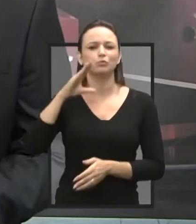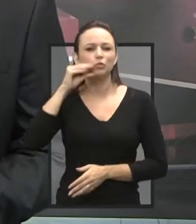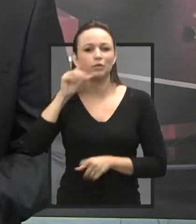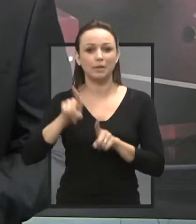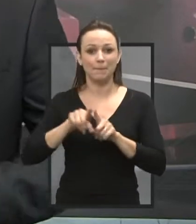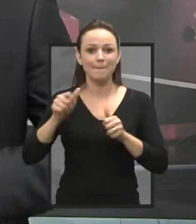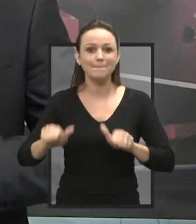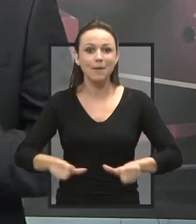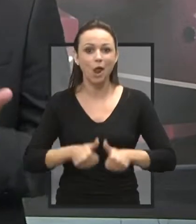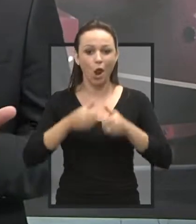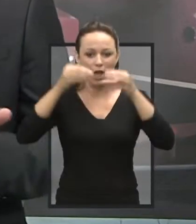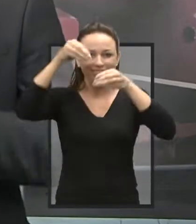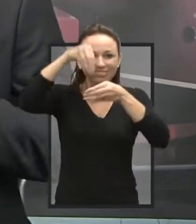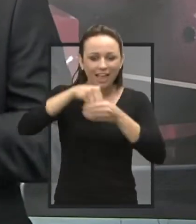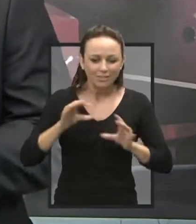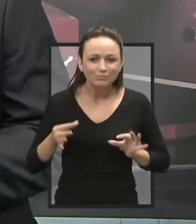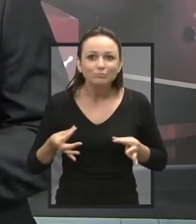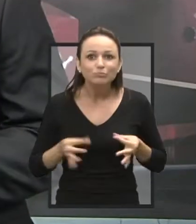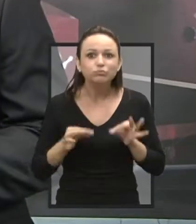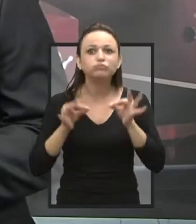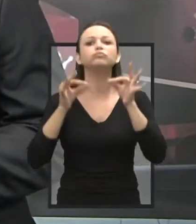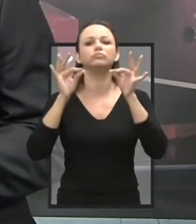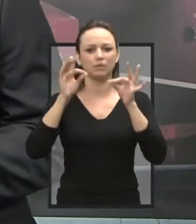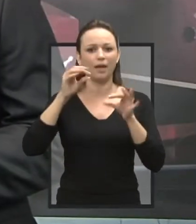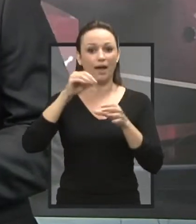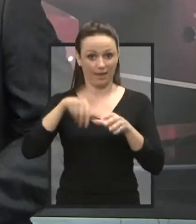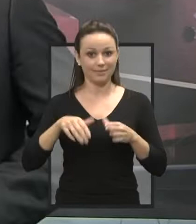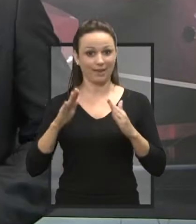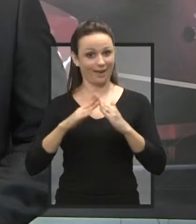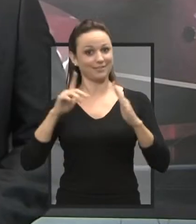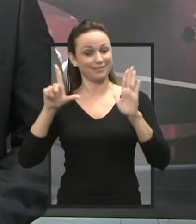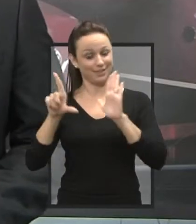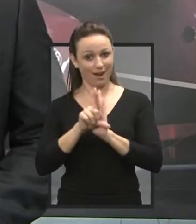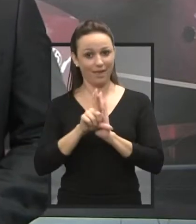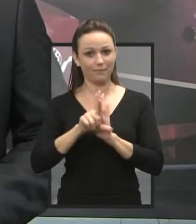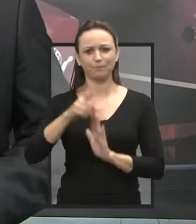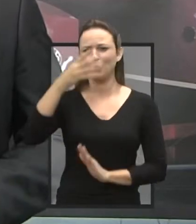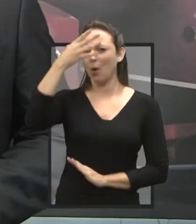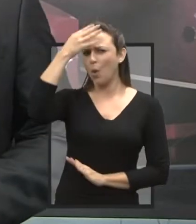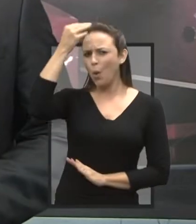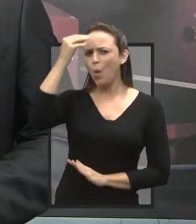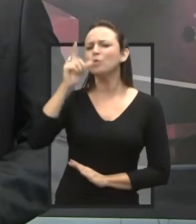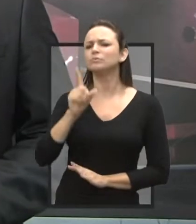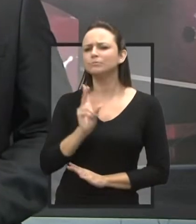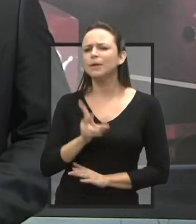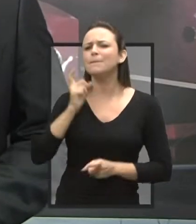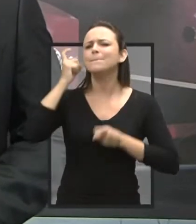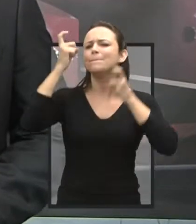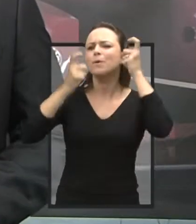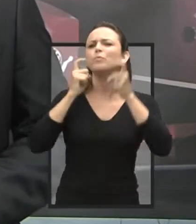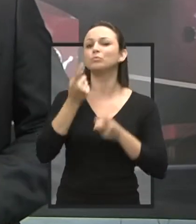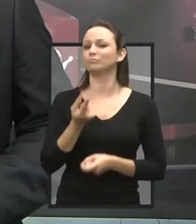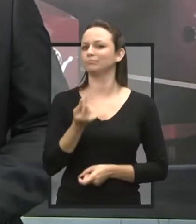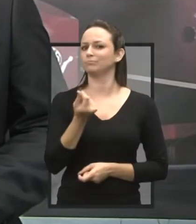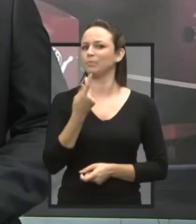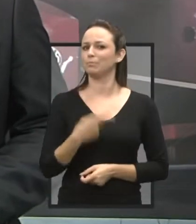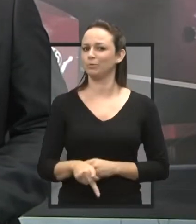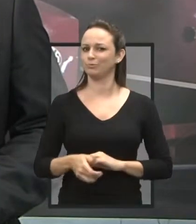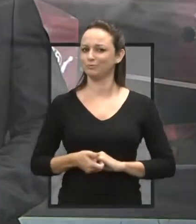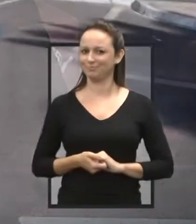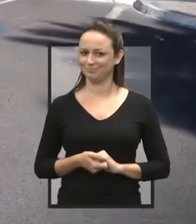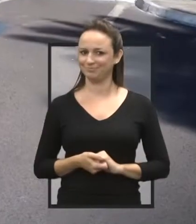na infraestrutura das repartições desta Casa de Leis, Lucas Flores não se descuidou do orçamento